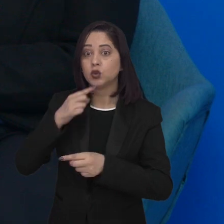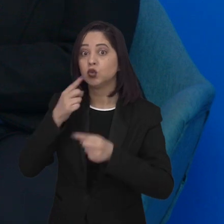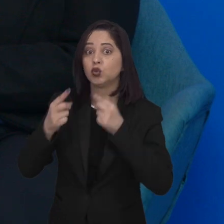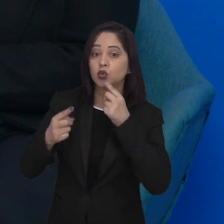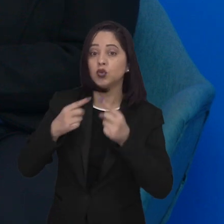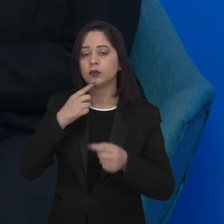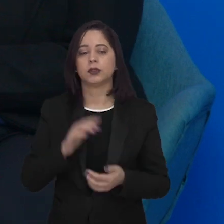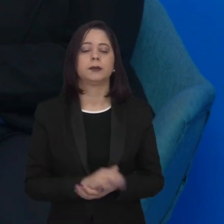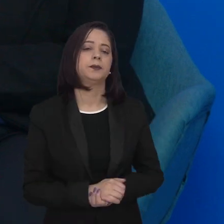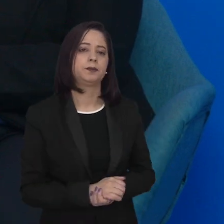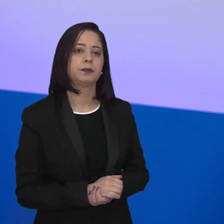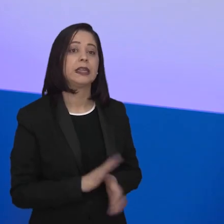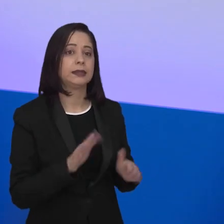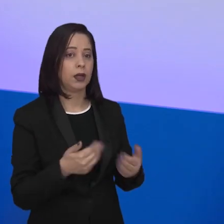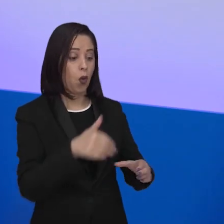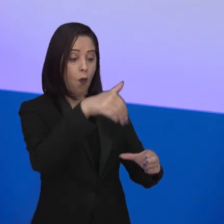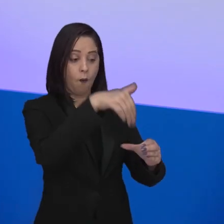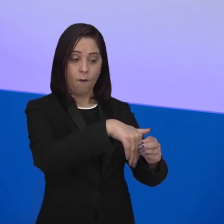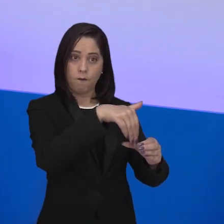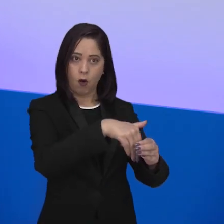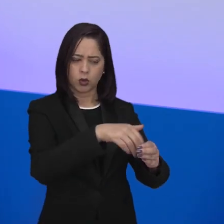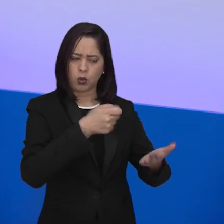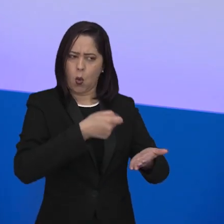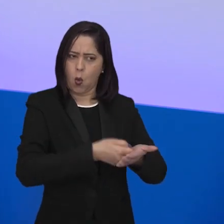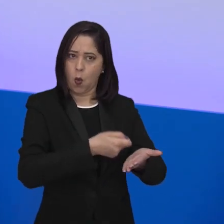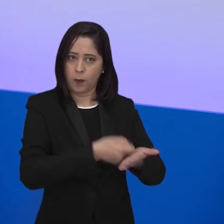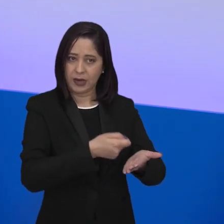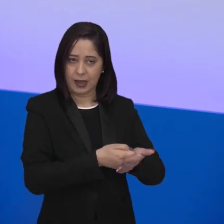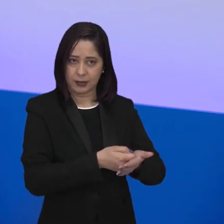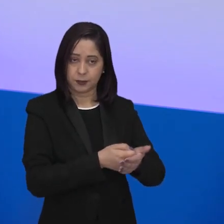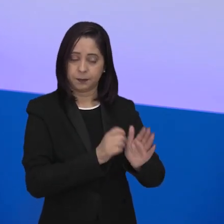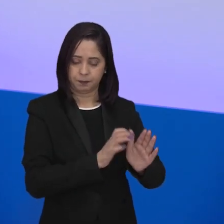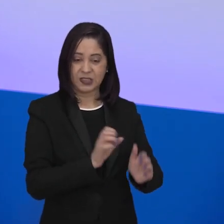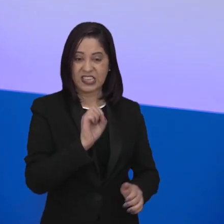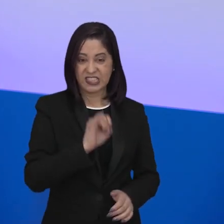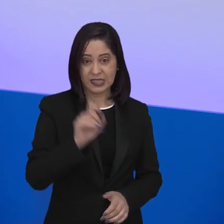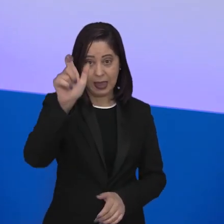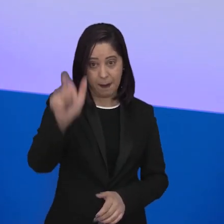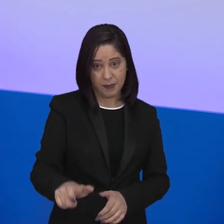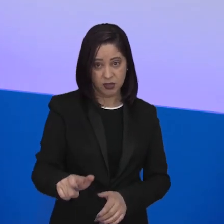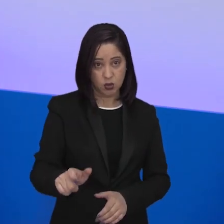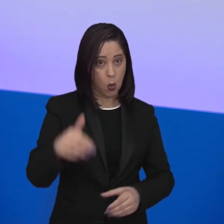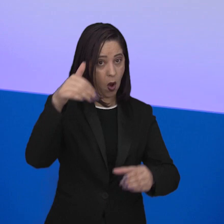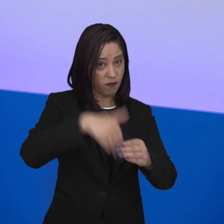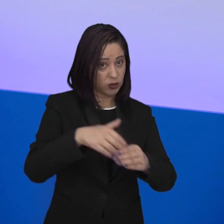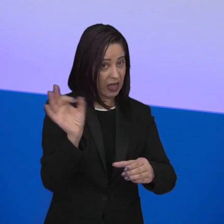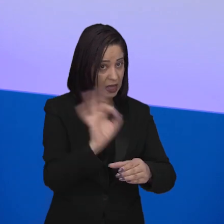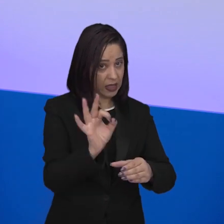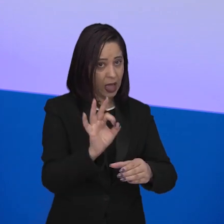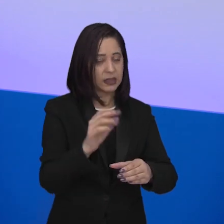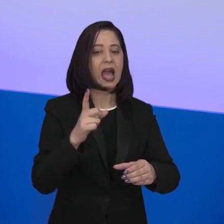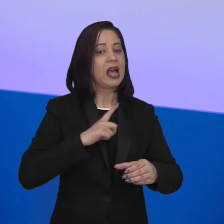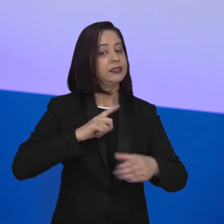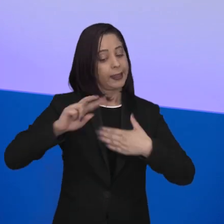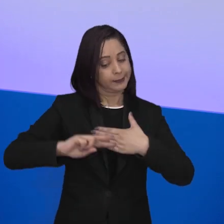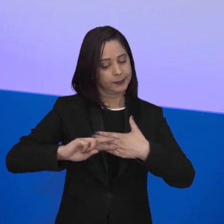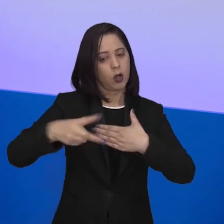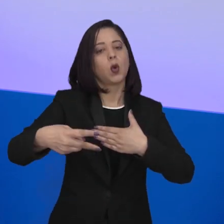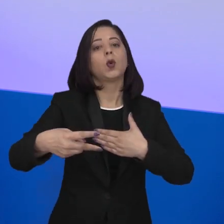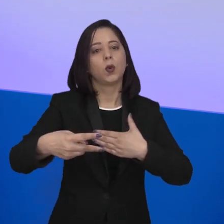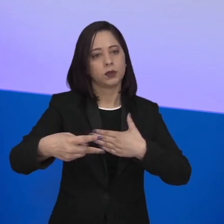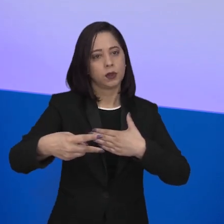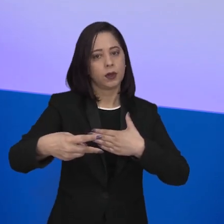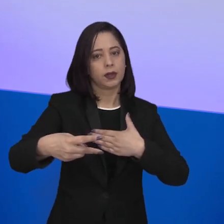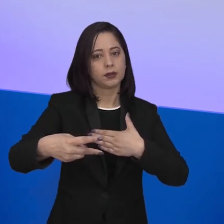acabam se repetindo, né? Já que o voto é obrigatório, quem deixa de observar essa obrigação acaba sendo penalizado. E